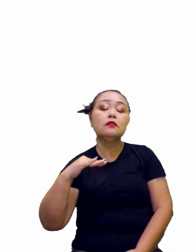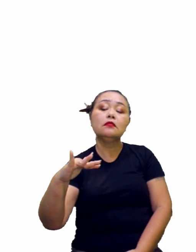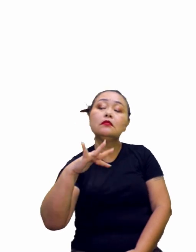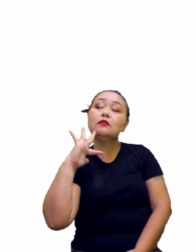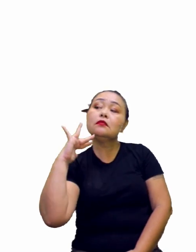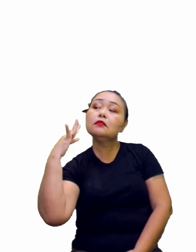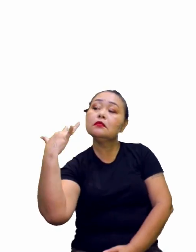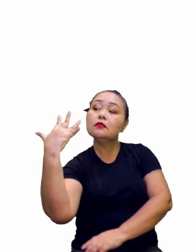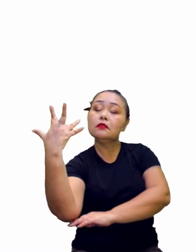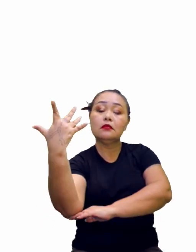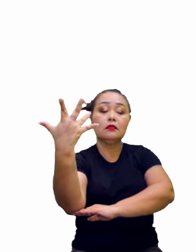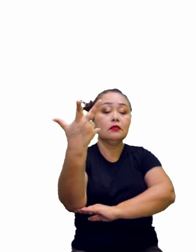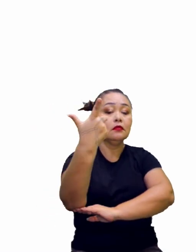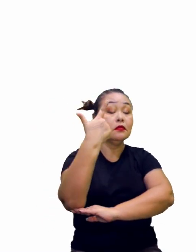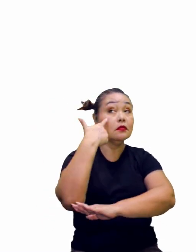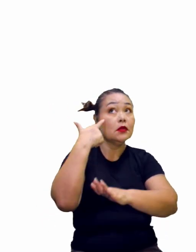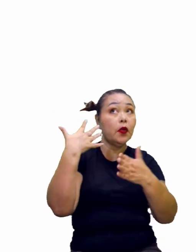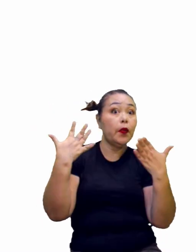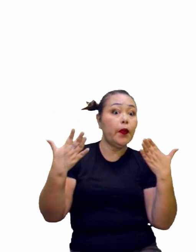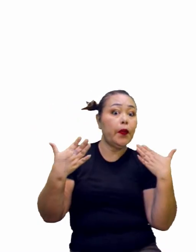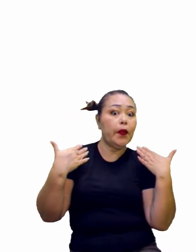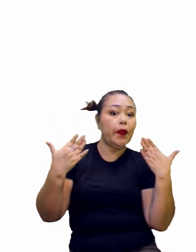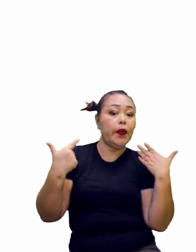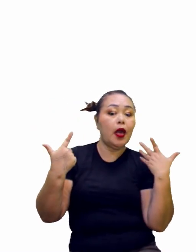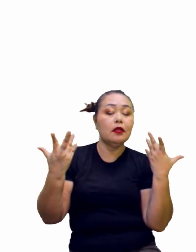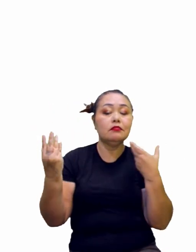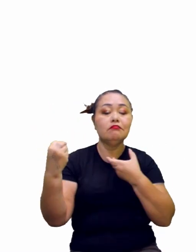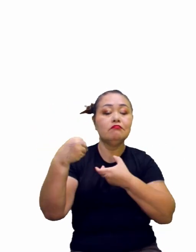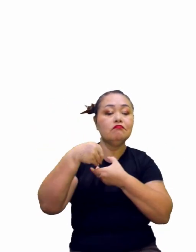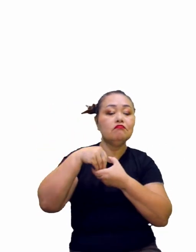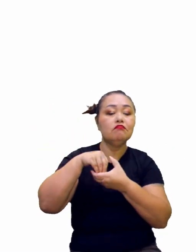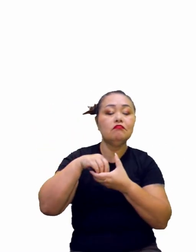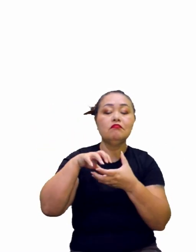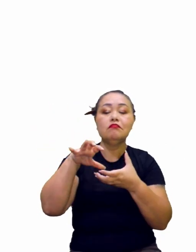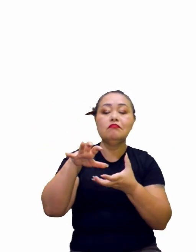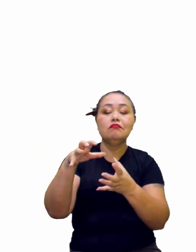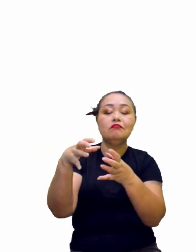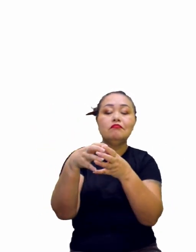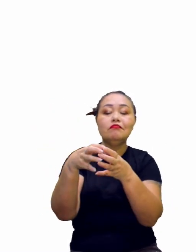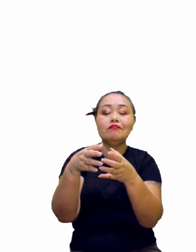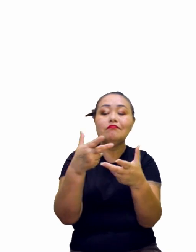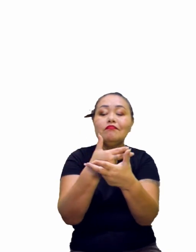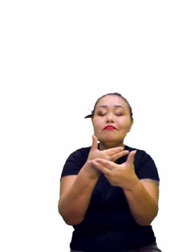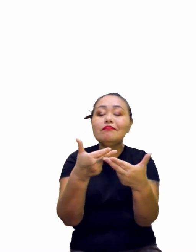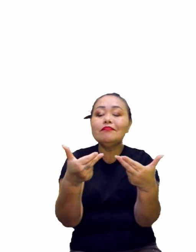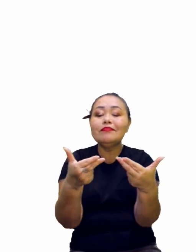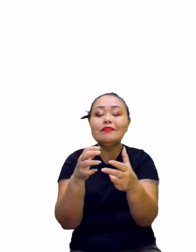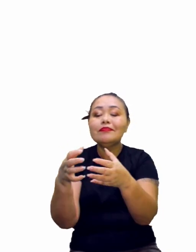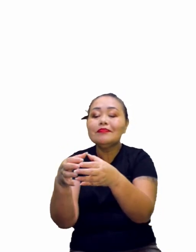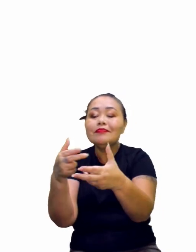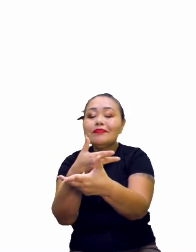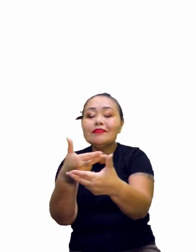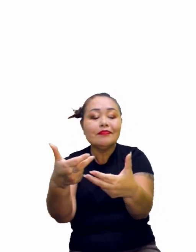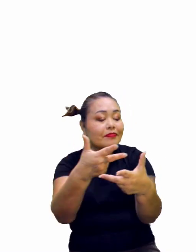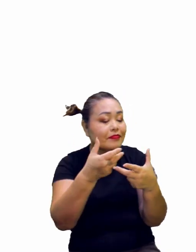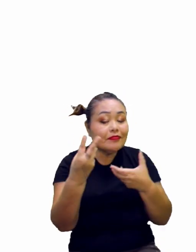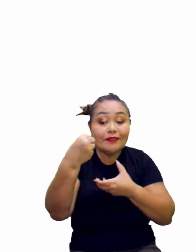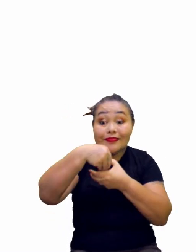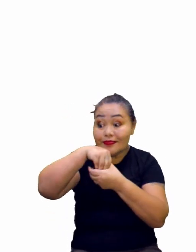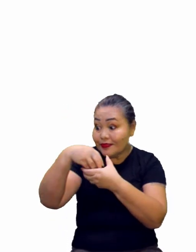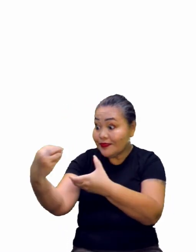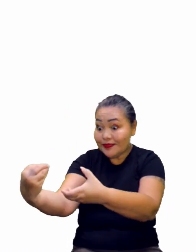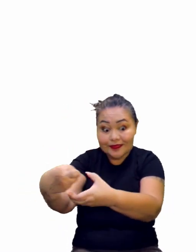florestais tropicais que abrigam uma grande concentração de espécies. Quando fala em